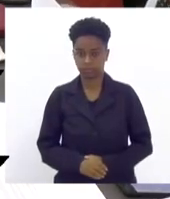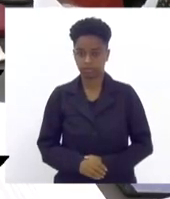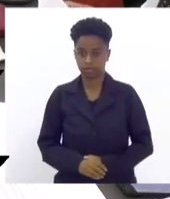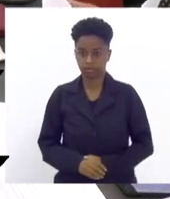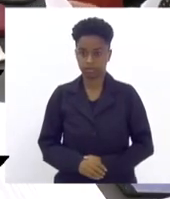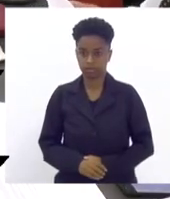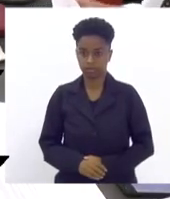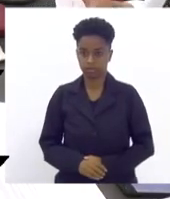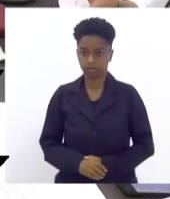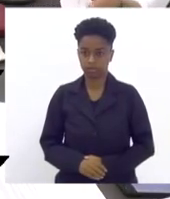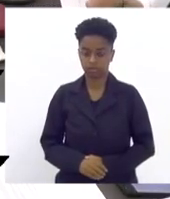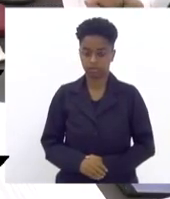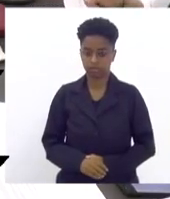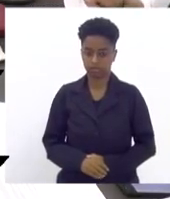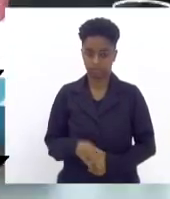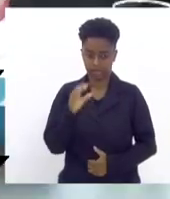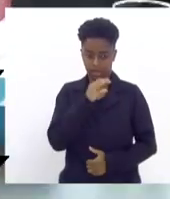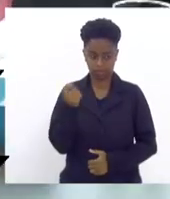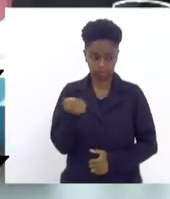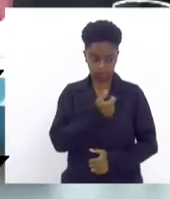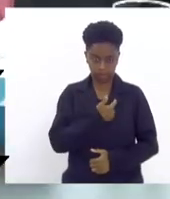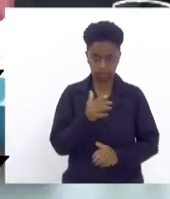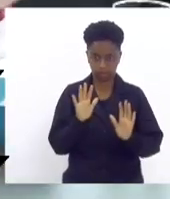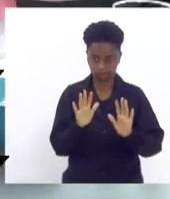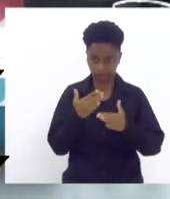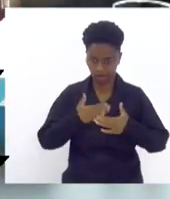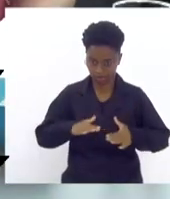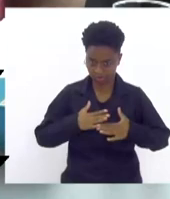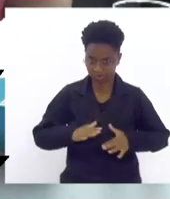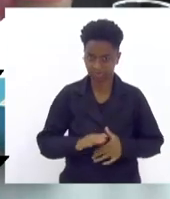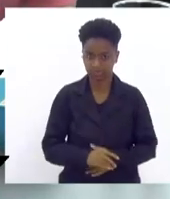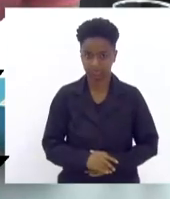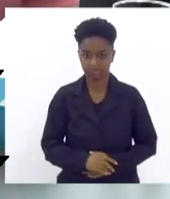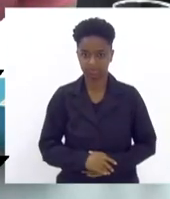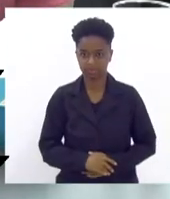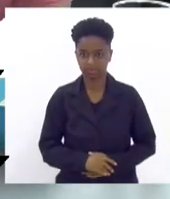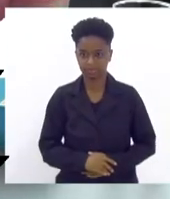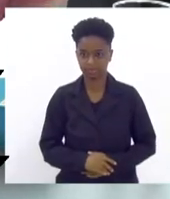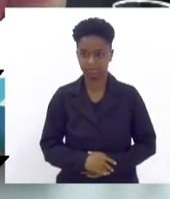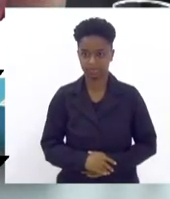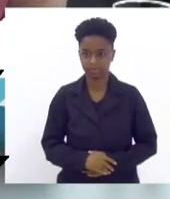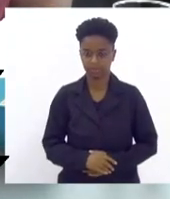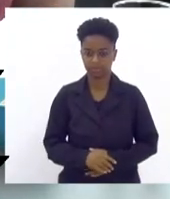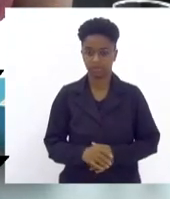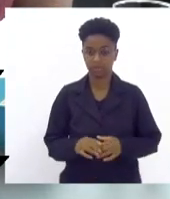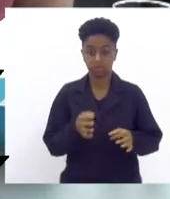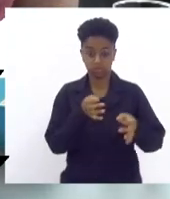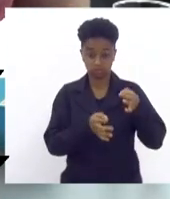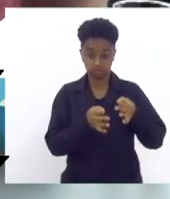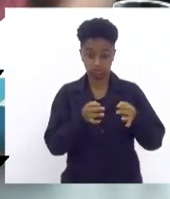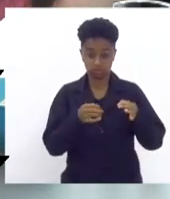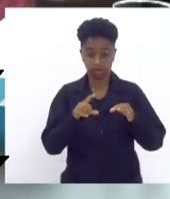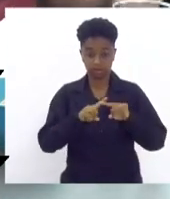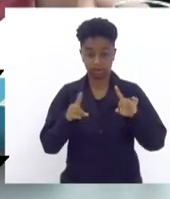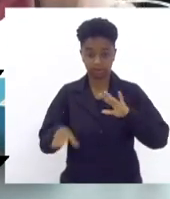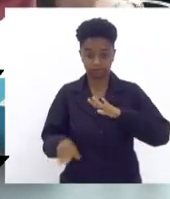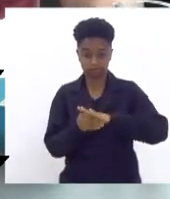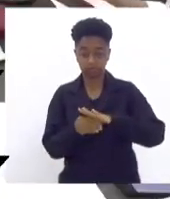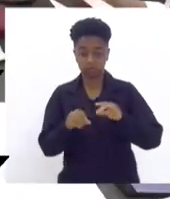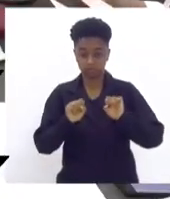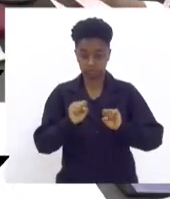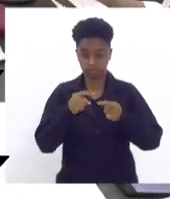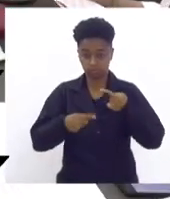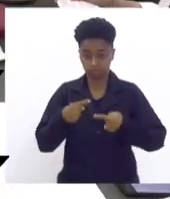Está mais rápido que eu, presidente. Só um minuto. 47. Juridicidade com emendas. Em discussão, não havendo o que queira